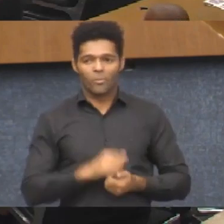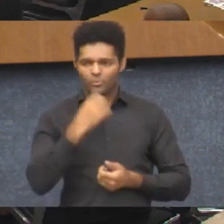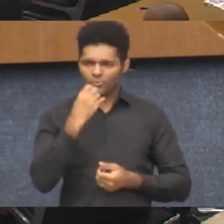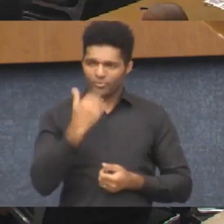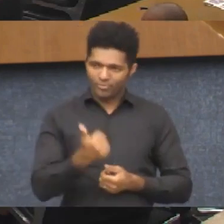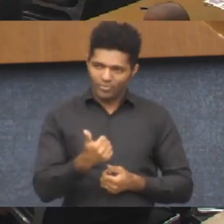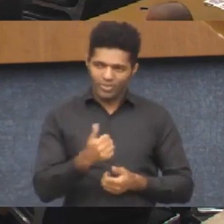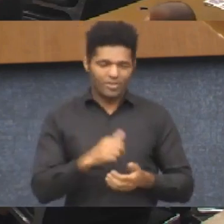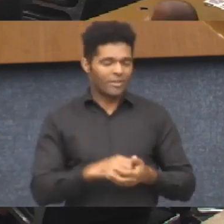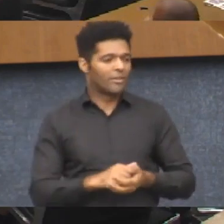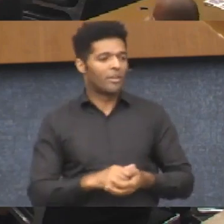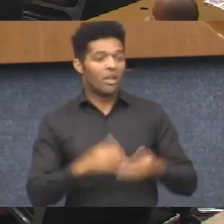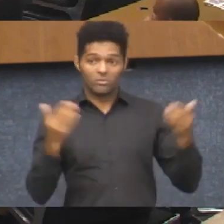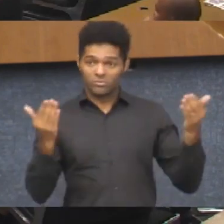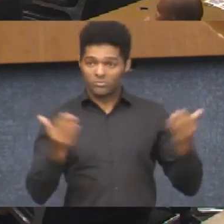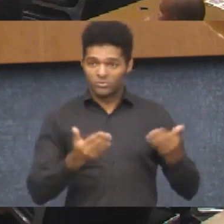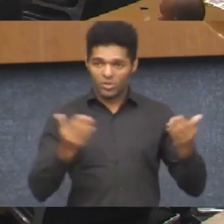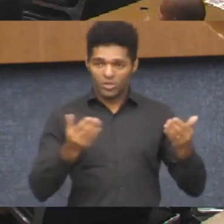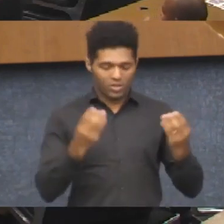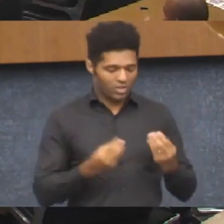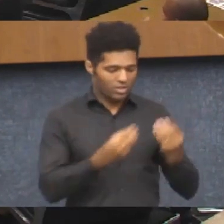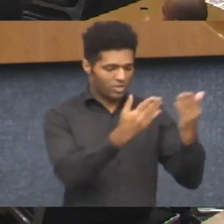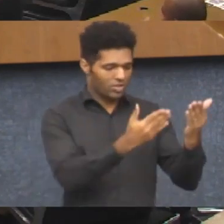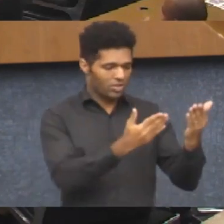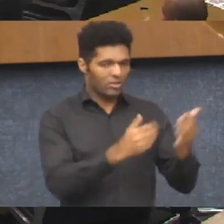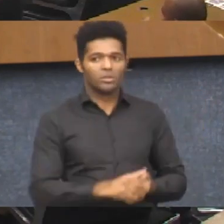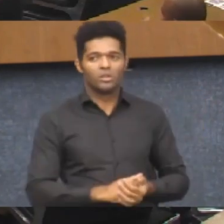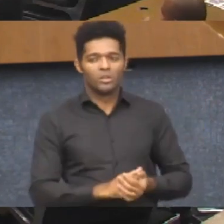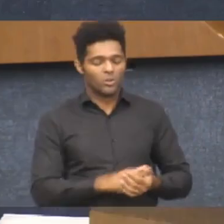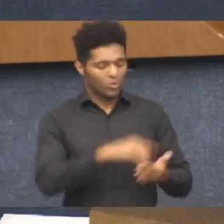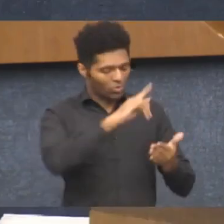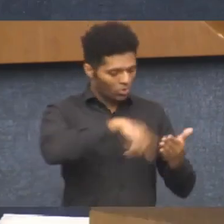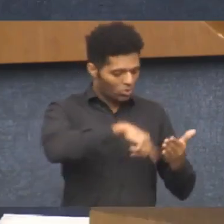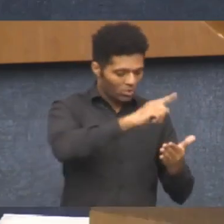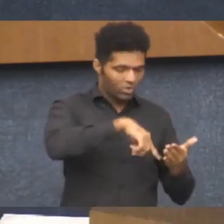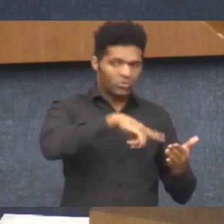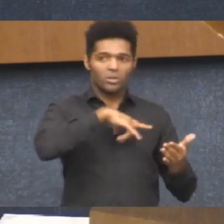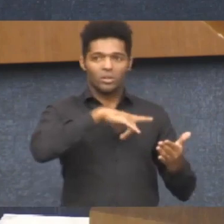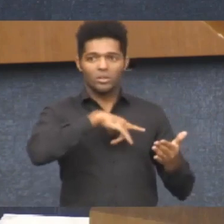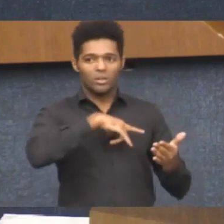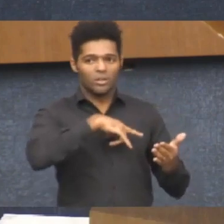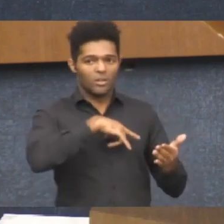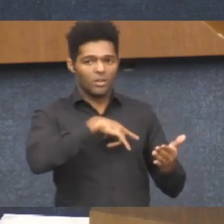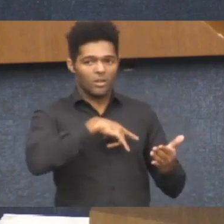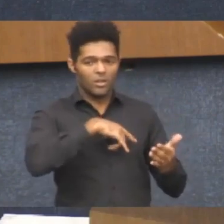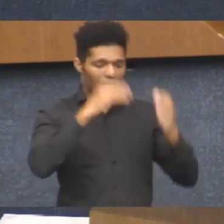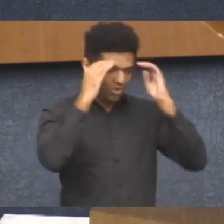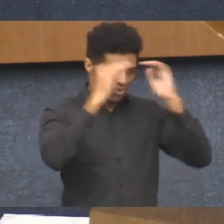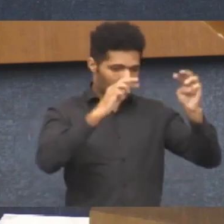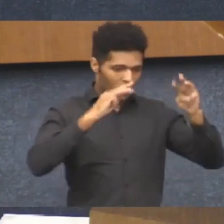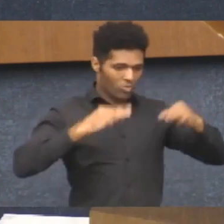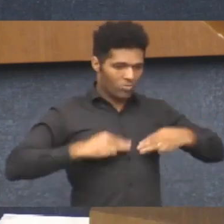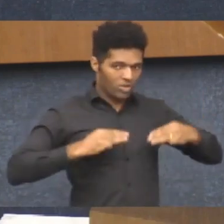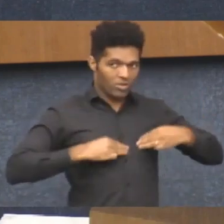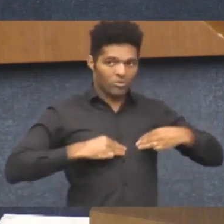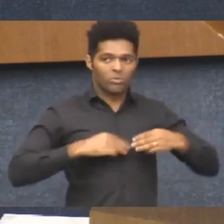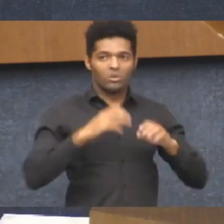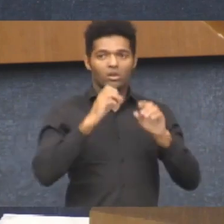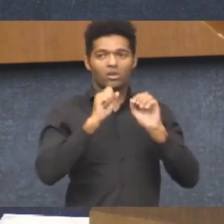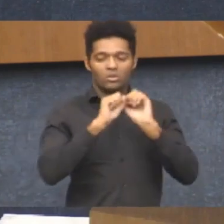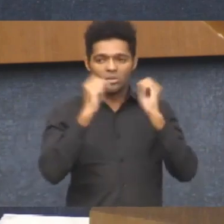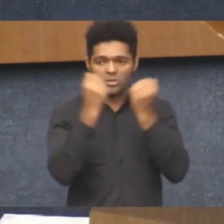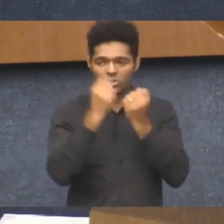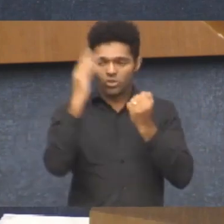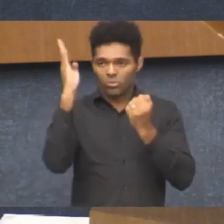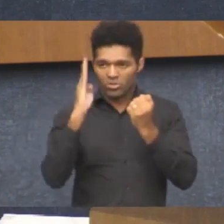Muito bem, passamos agora à entrega do pergaminho que contém o diploma de honra ao mérito à Sociedade Brasileira